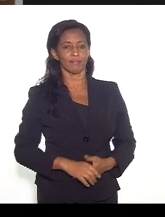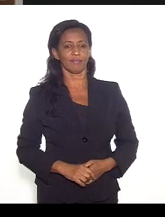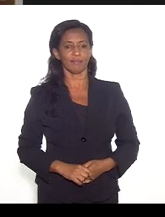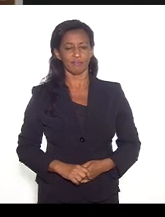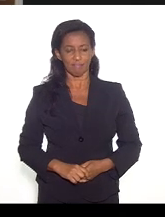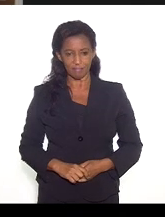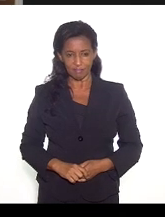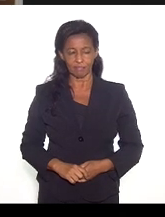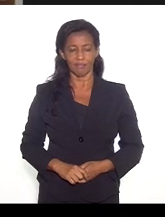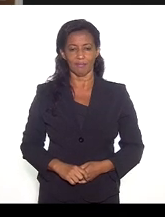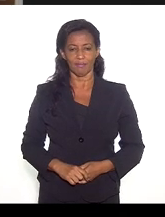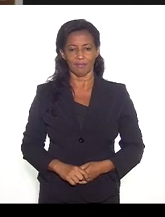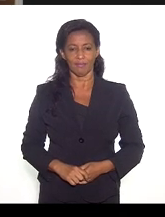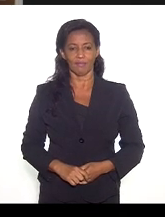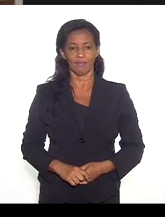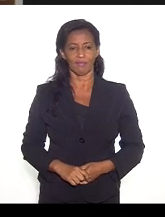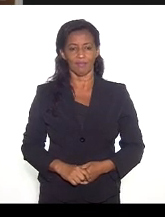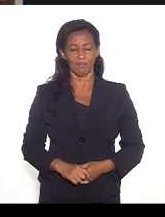nos ouve.